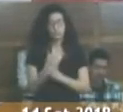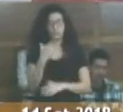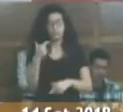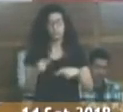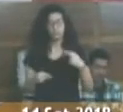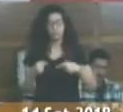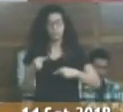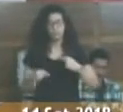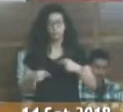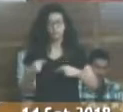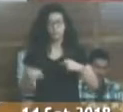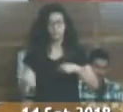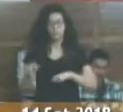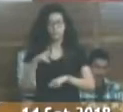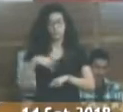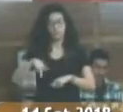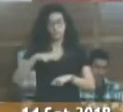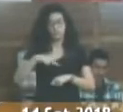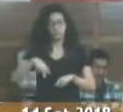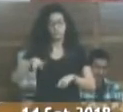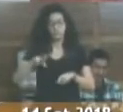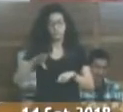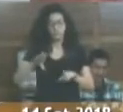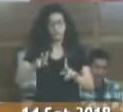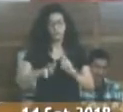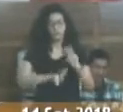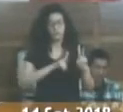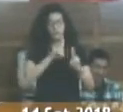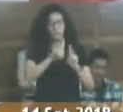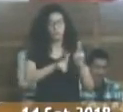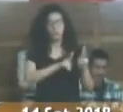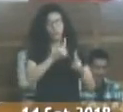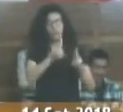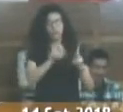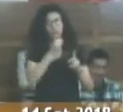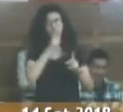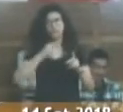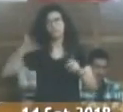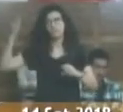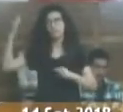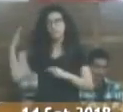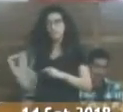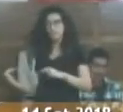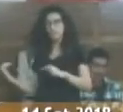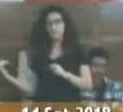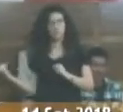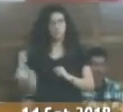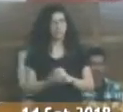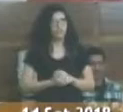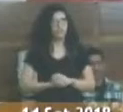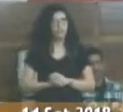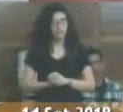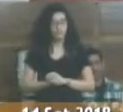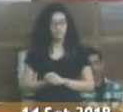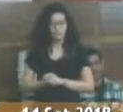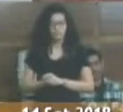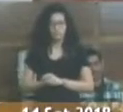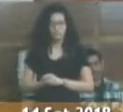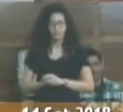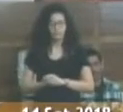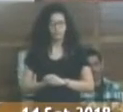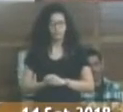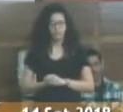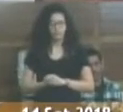Política Nacional de Povos e Comunidades Tradicionais, o Decreto 6040, de 2007, e a